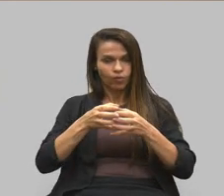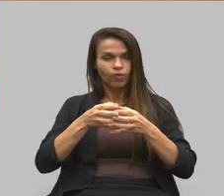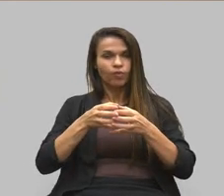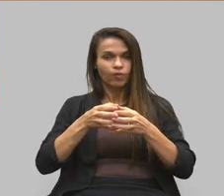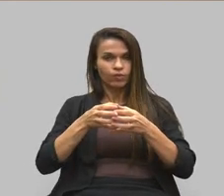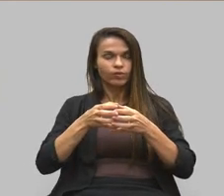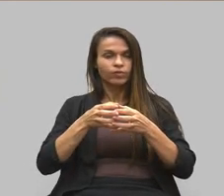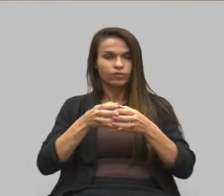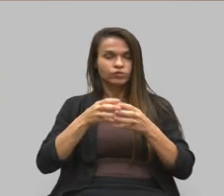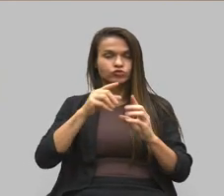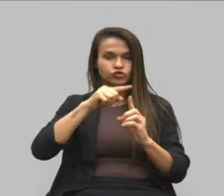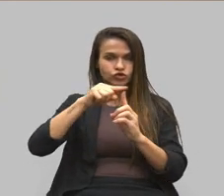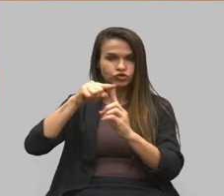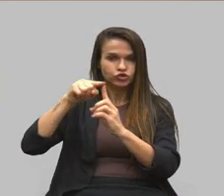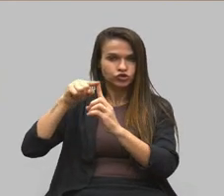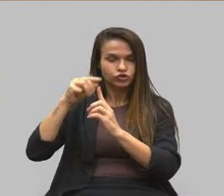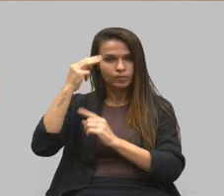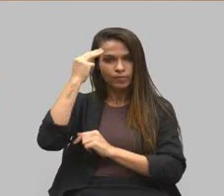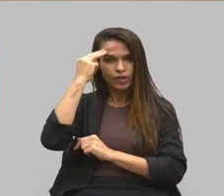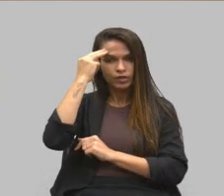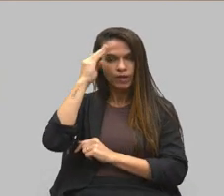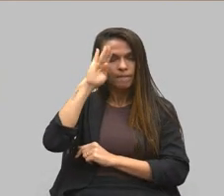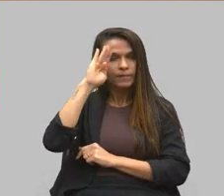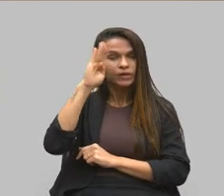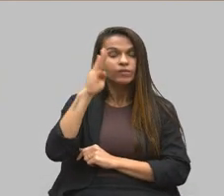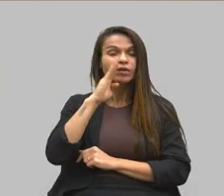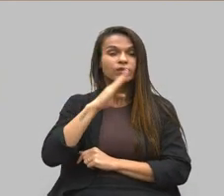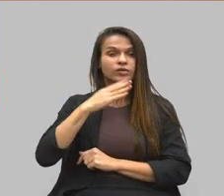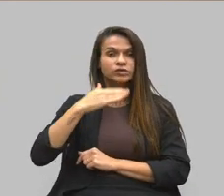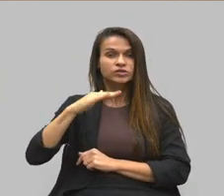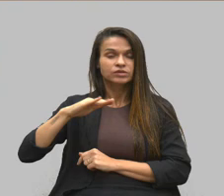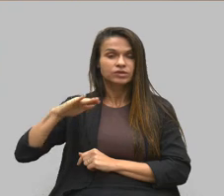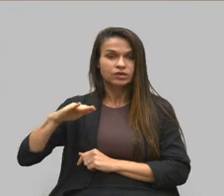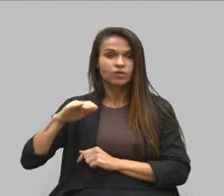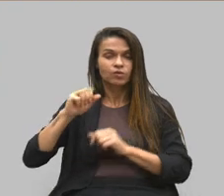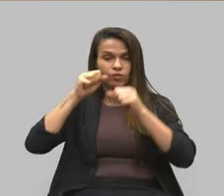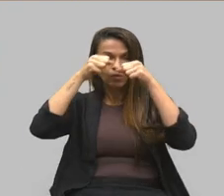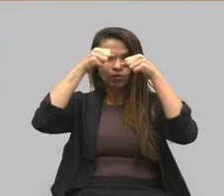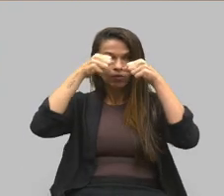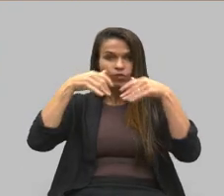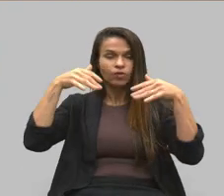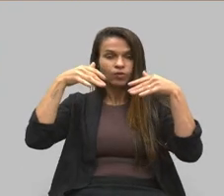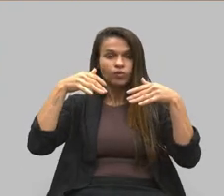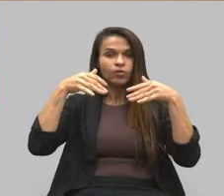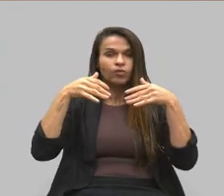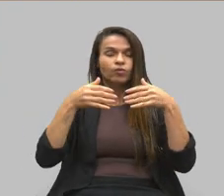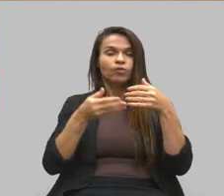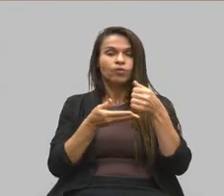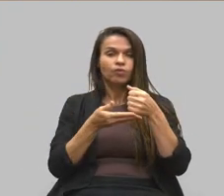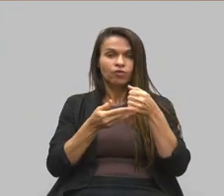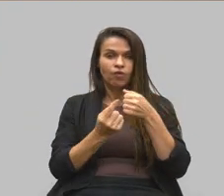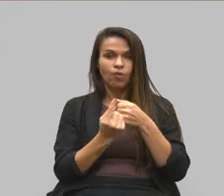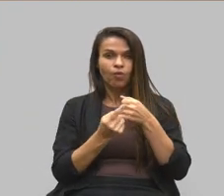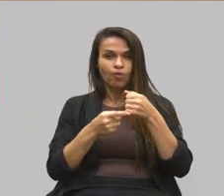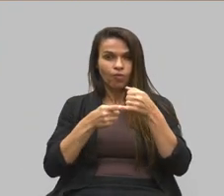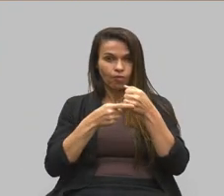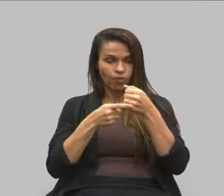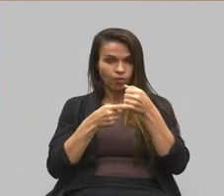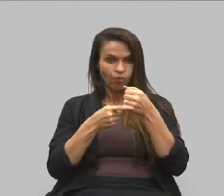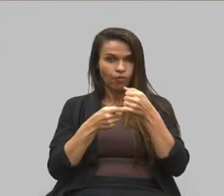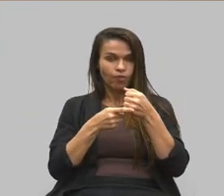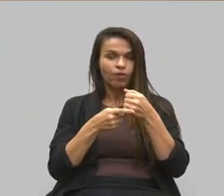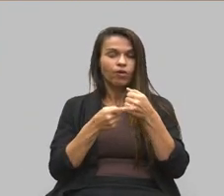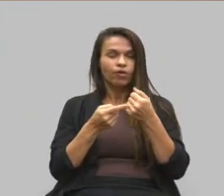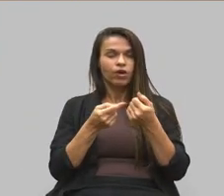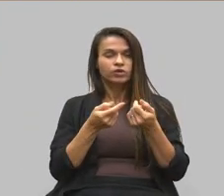das funções mentais principalmente paraas crianças com autismo né nível um mas quando a gente Analisa